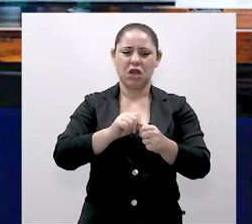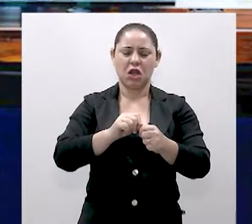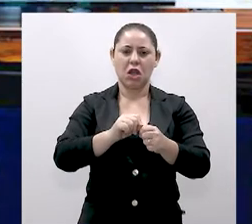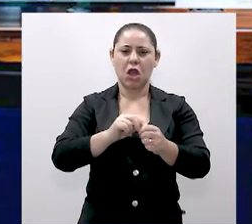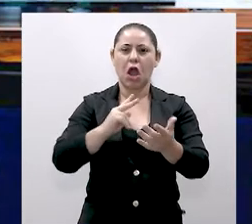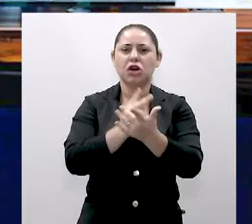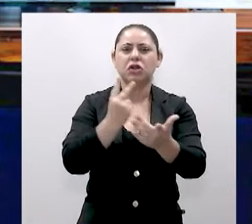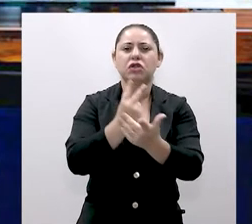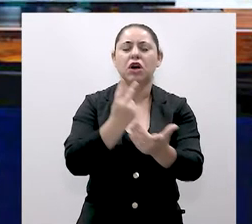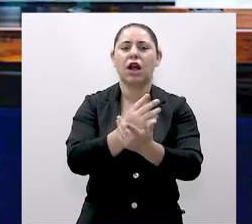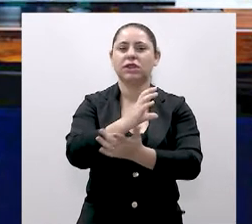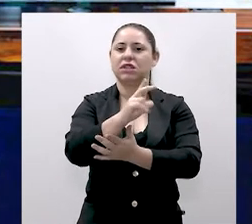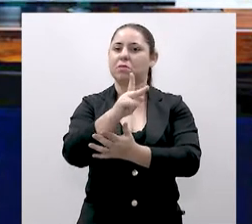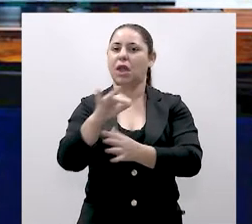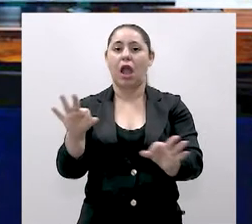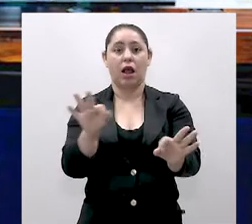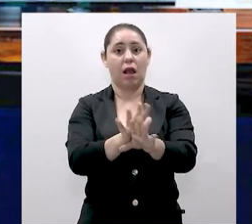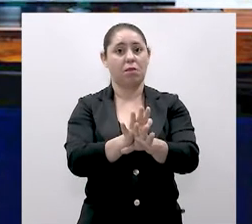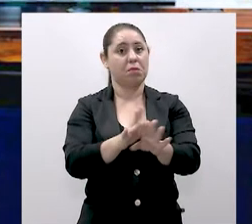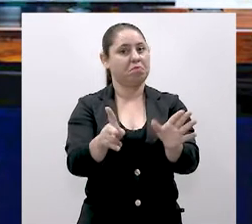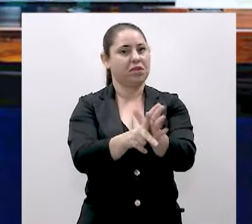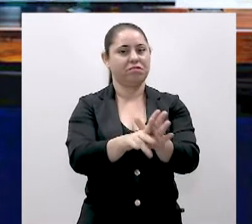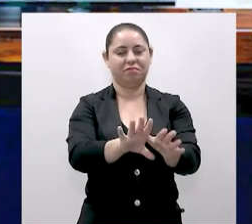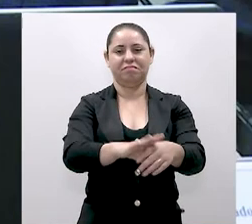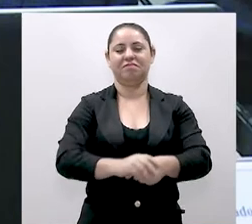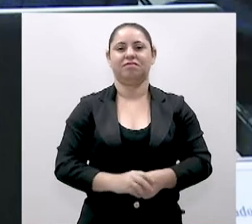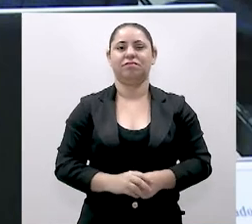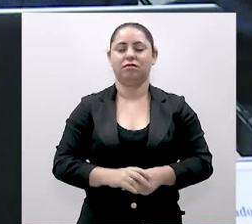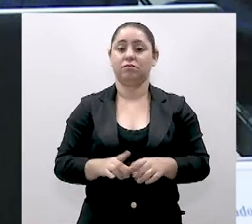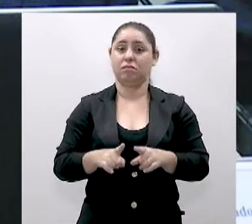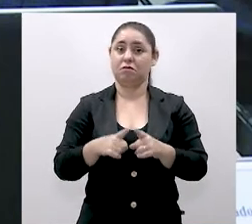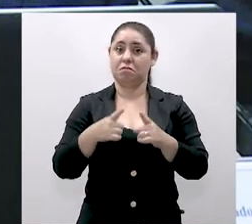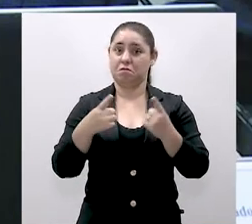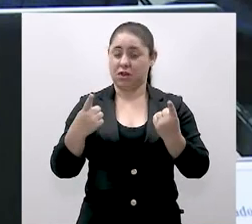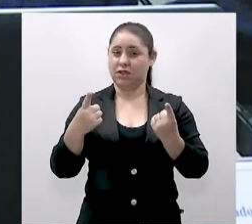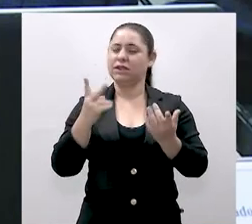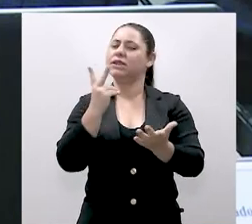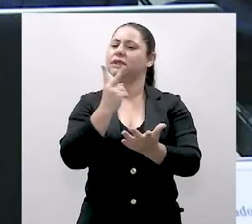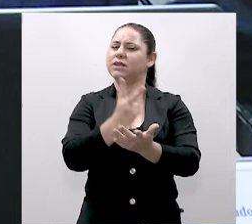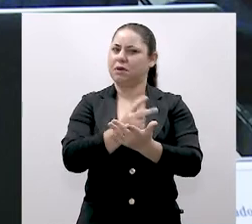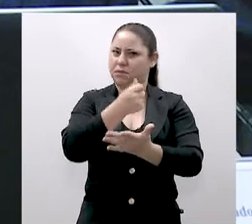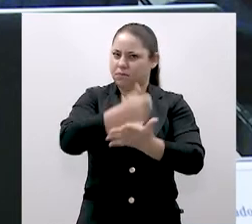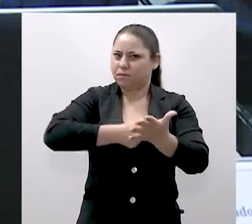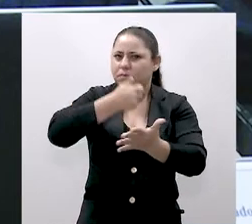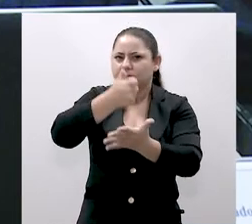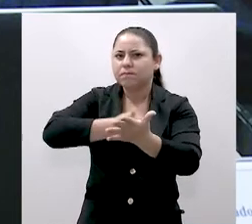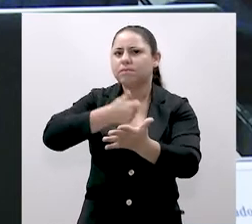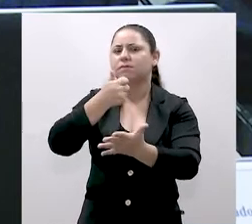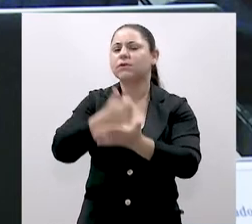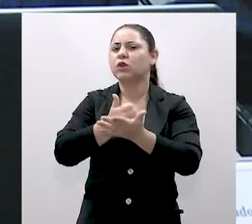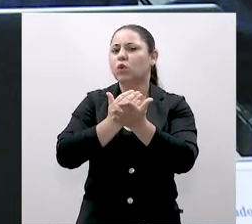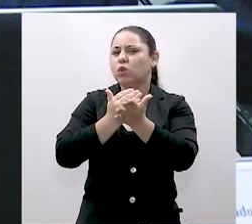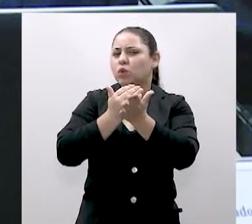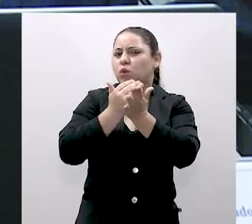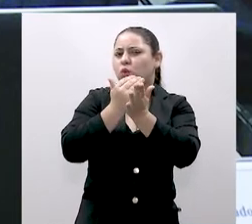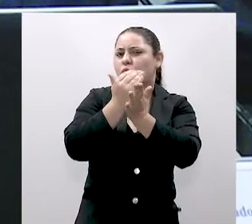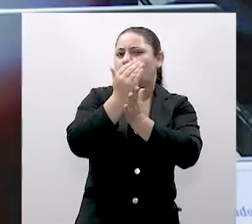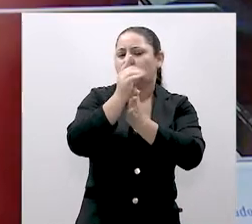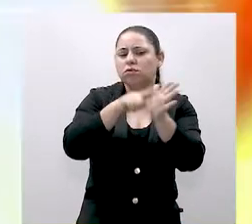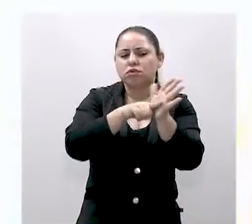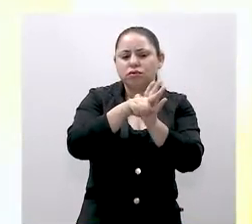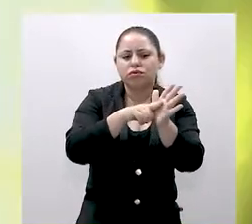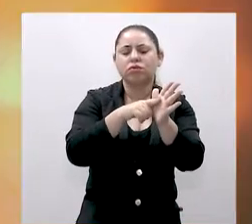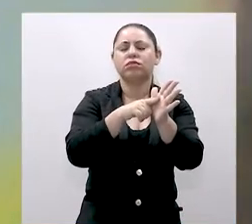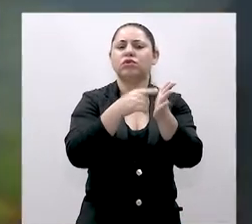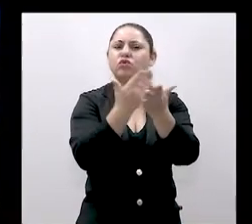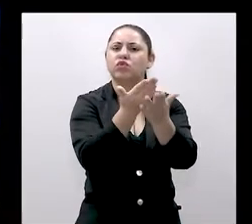atrapalhada que essa CPI acaba por si mesmo é só que eu sei que fui disciplinado nas coisas fui comecei